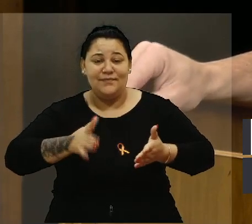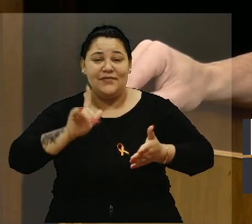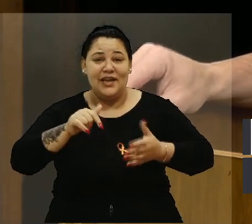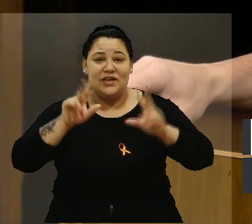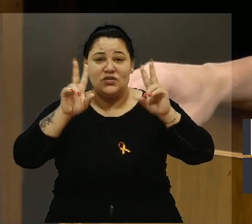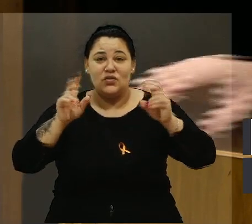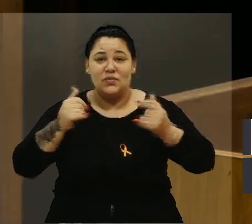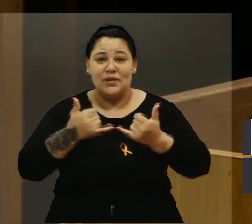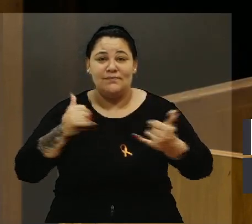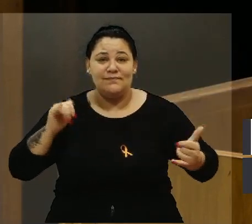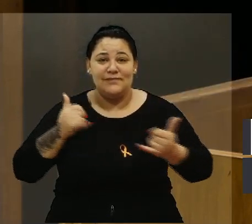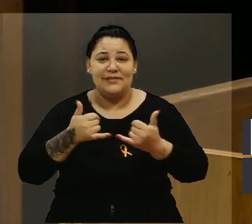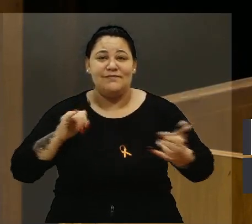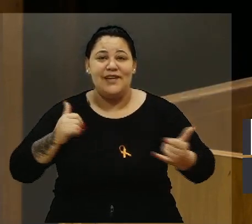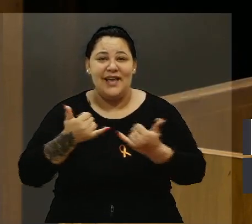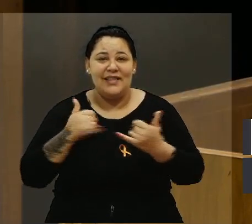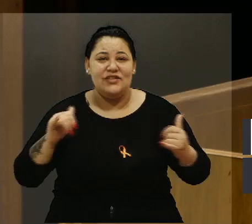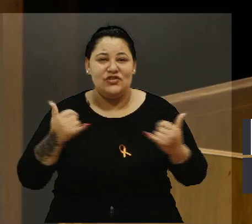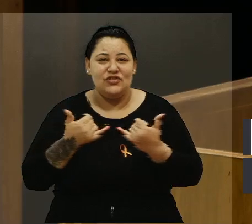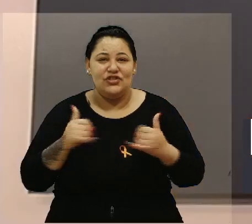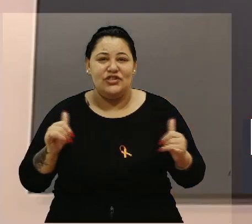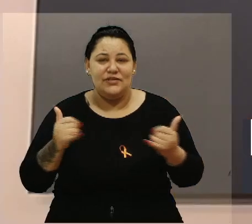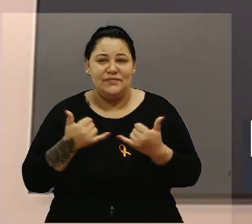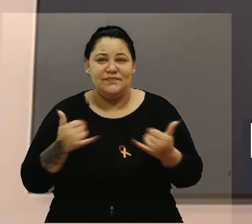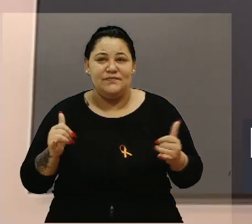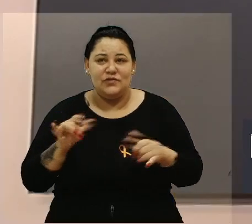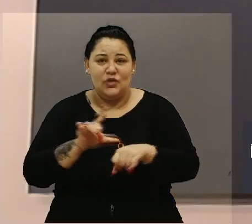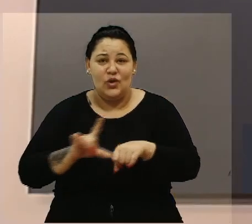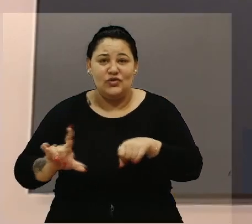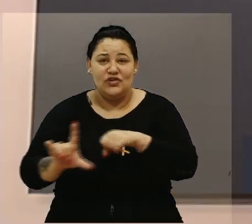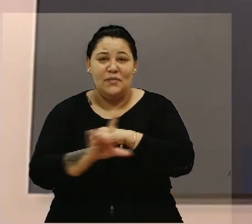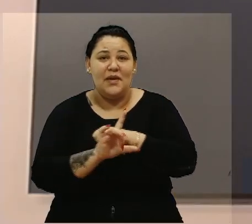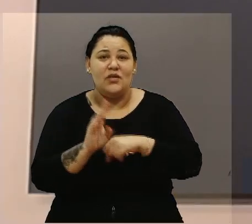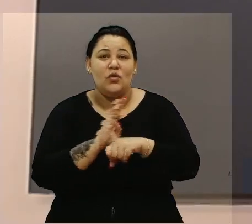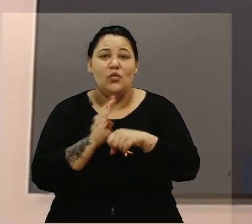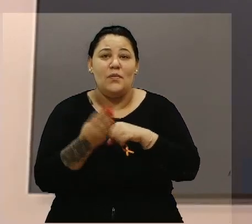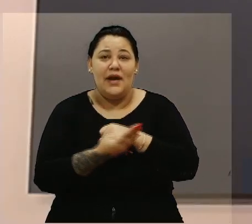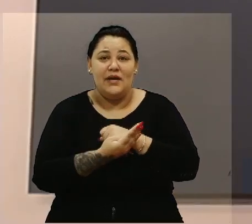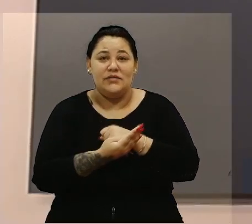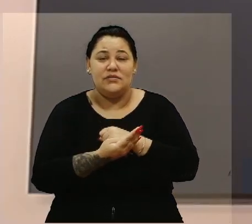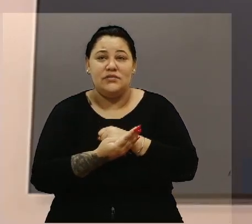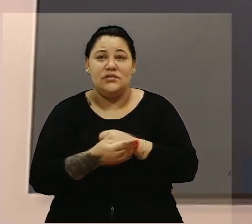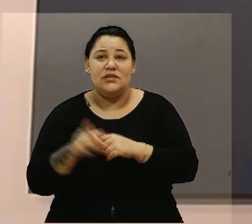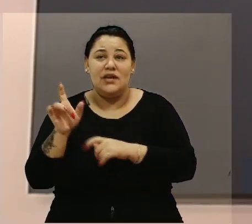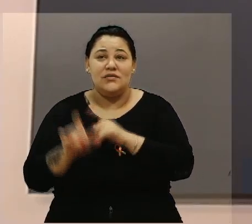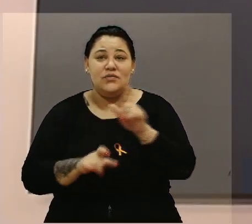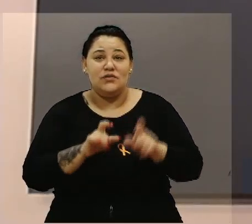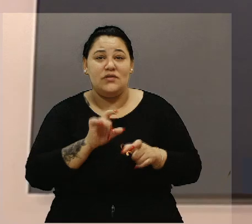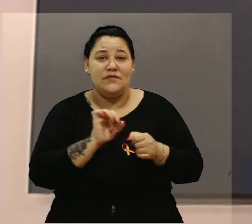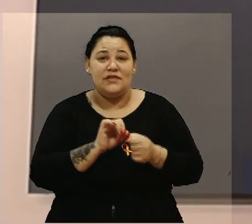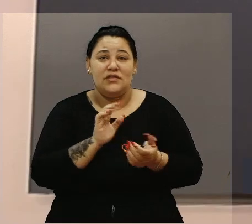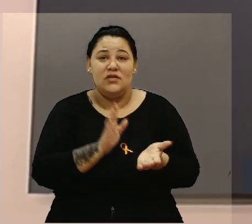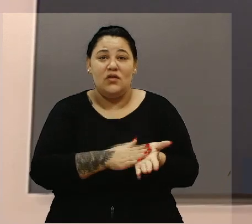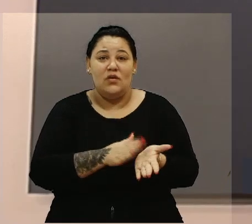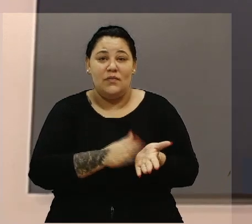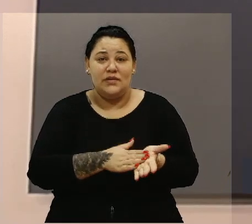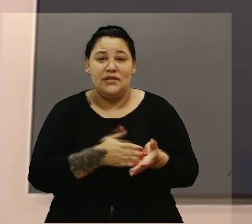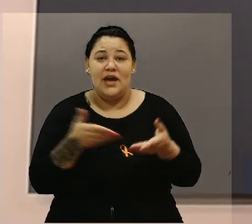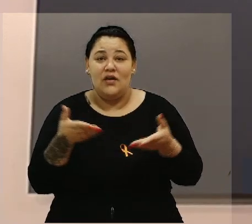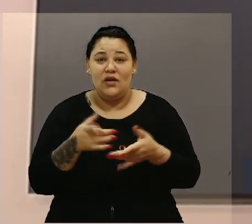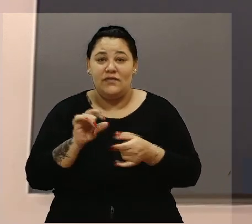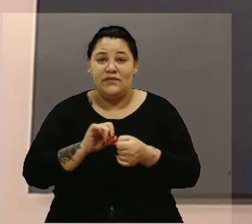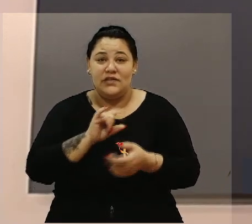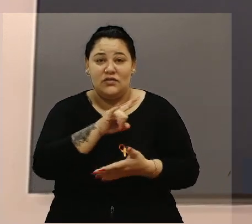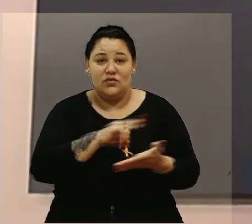ali do loteamento, do bairro. E o pessoal tem feito algumas cobranças, inclusive agora fizeram esse abaixo-assinado já